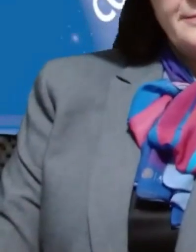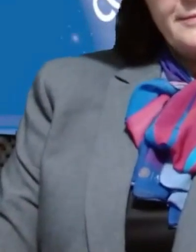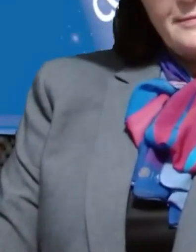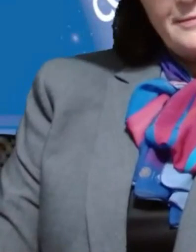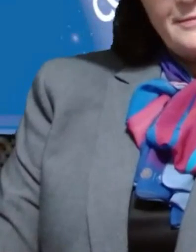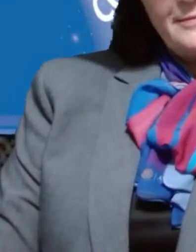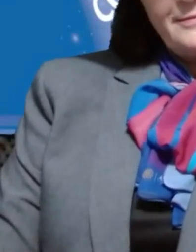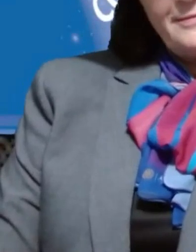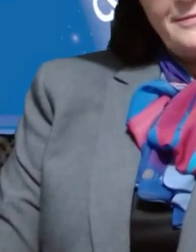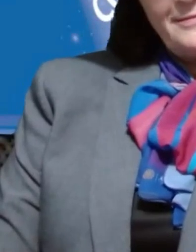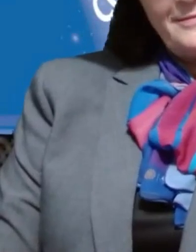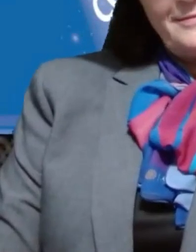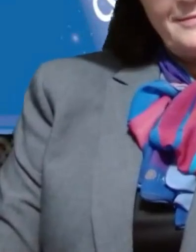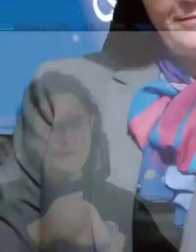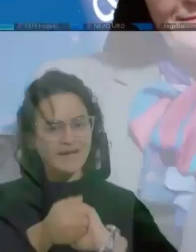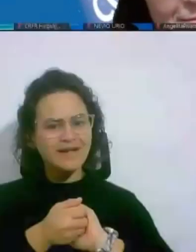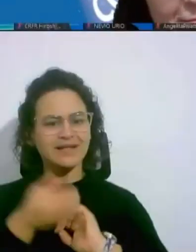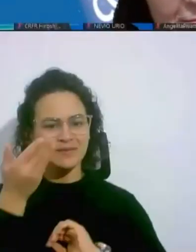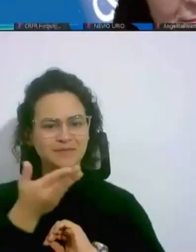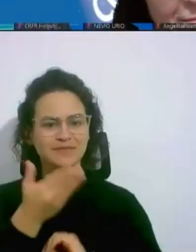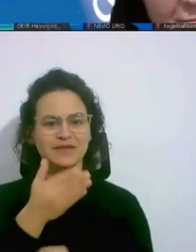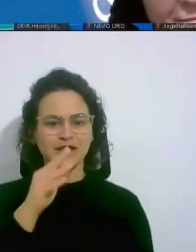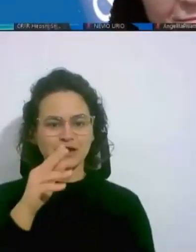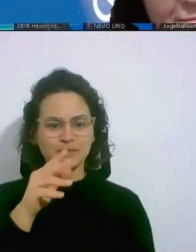Companheiro Shimuta, estamos aqui